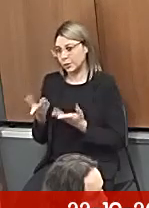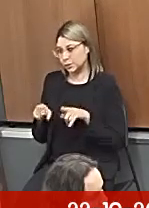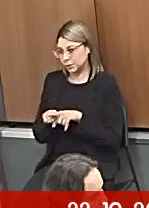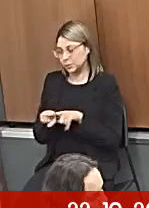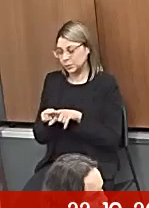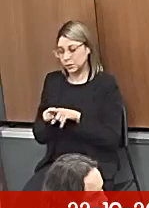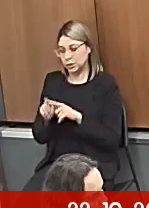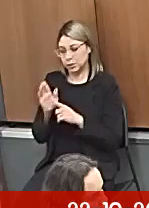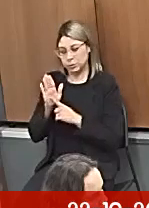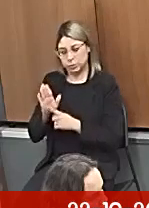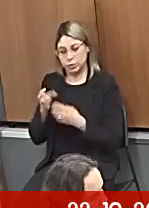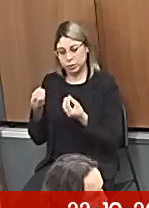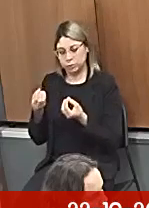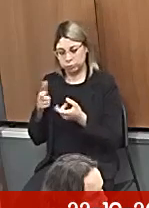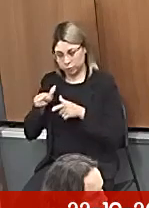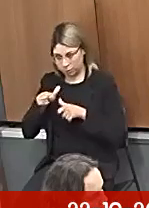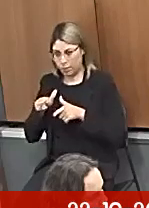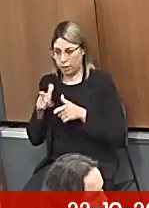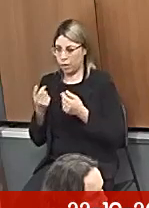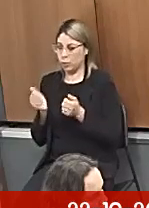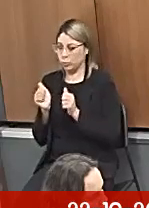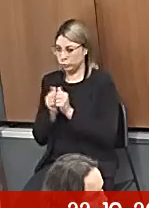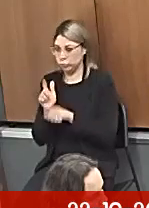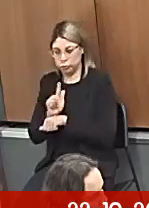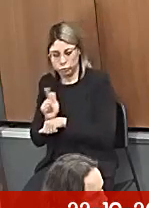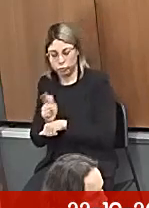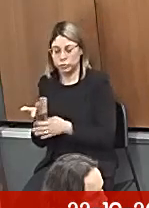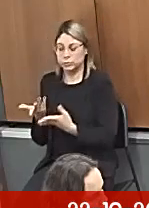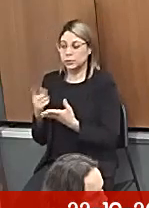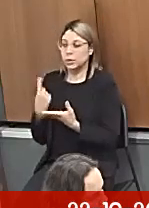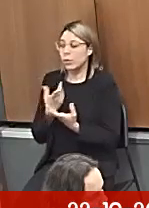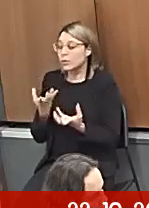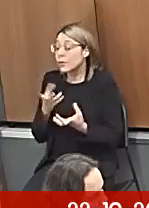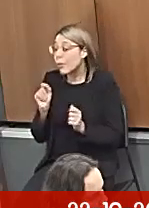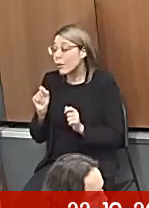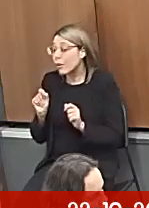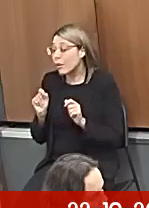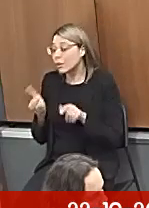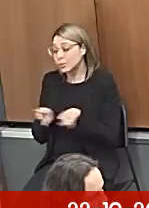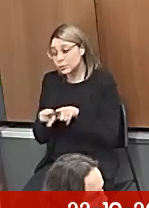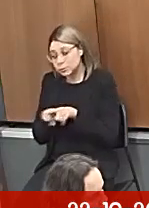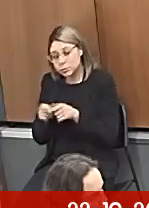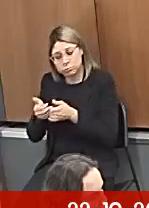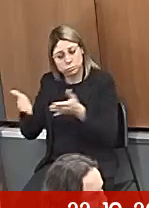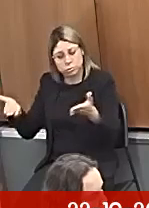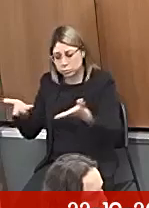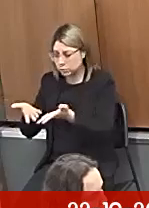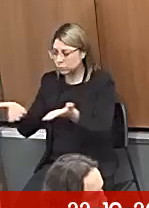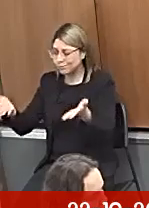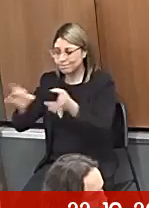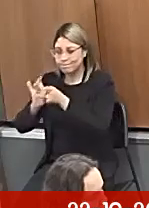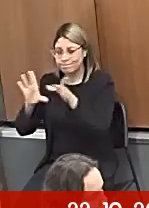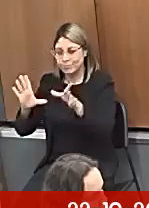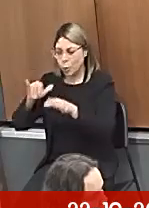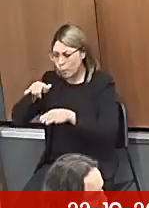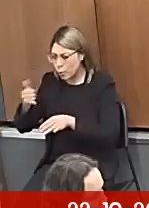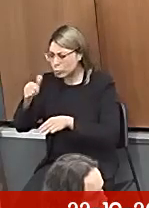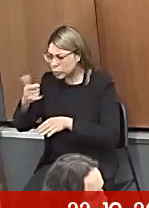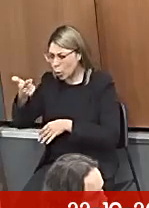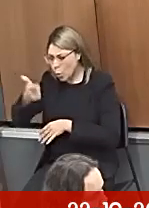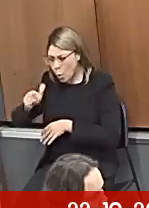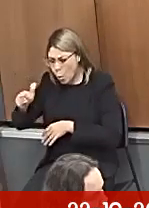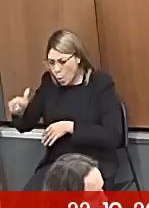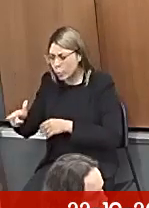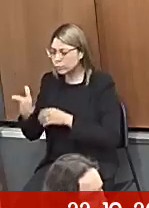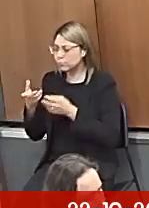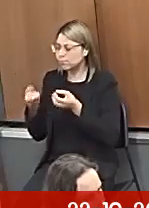da gestão, o que a gente quer fazer é exatamente abrir as portas e oportunidades para que mais pessoas com